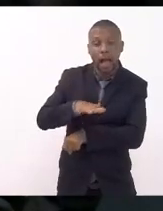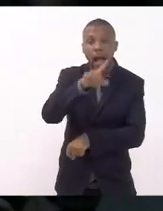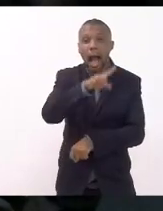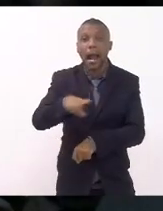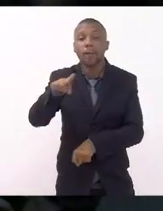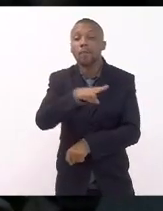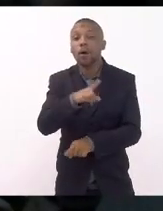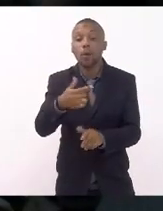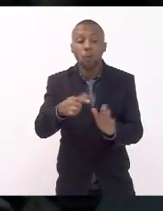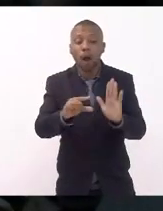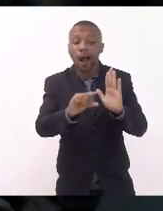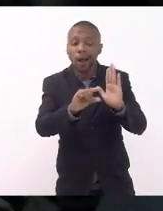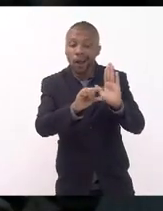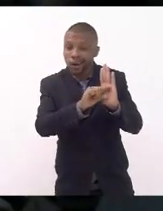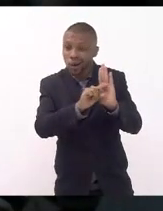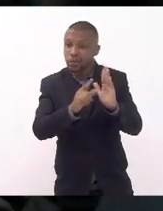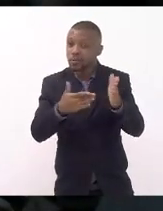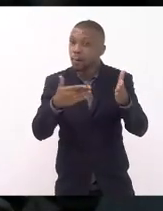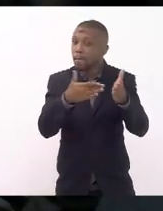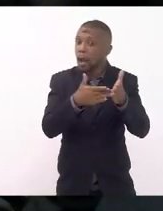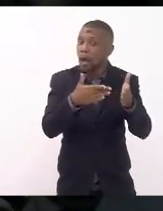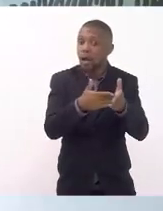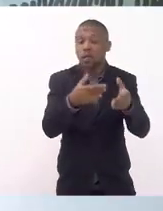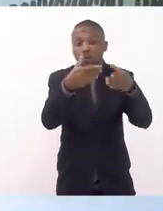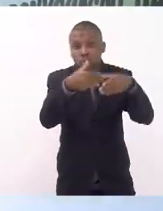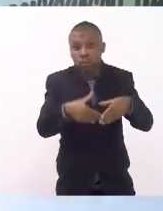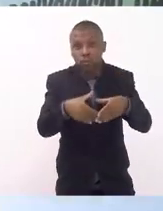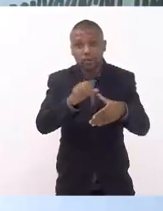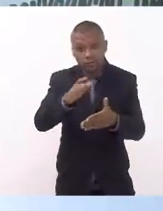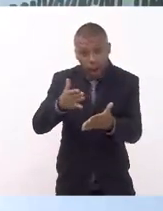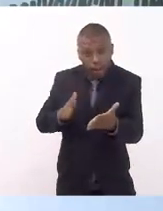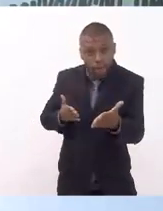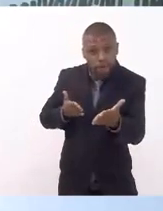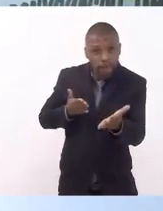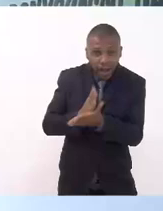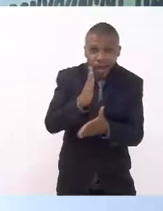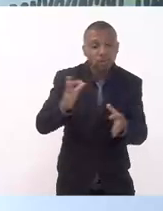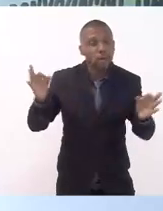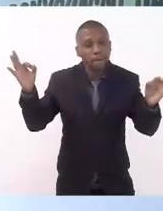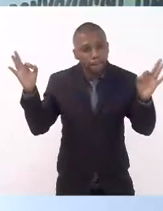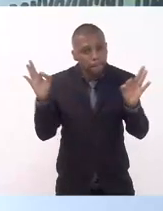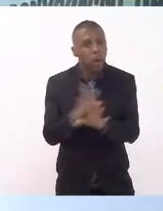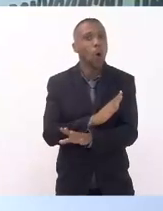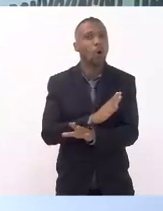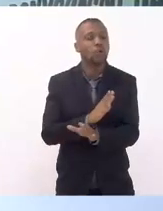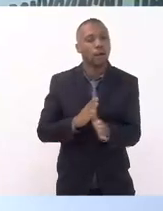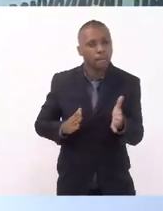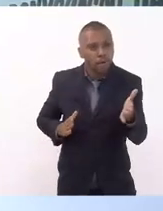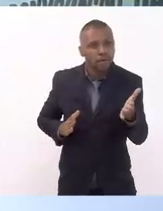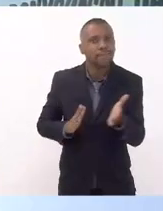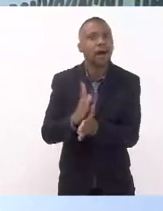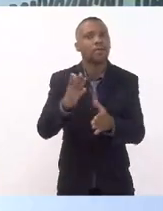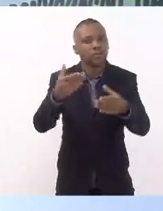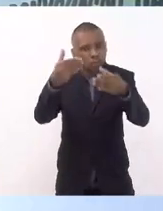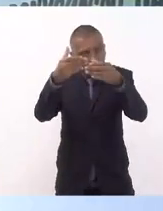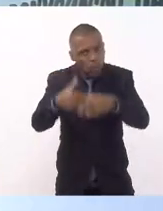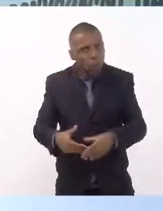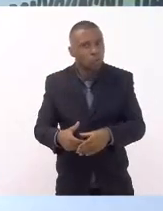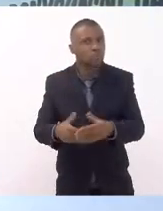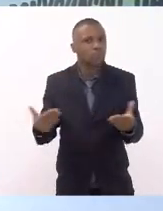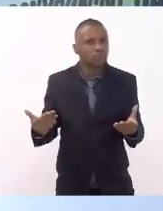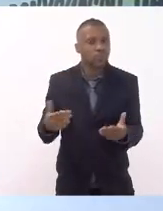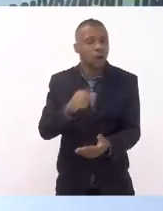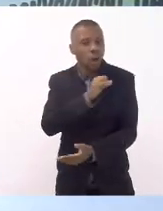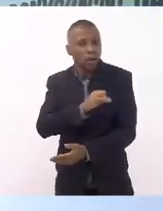de barreira nos concursos públicos. Quem foi aprovado é aprovado em concurso público. O Rio de Janeiro